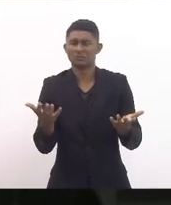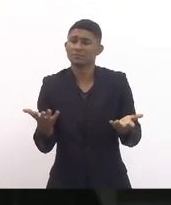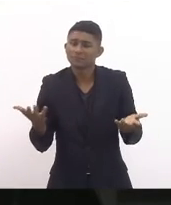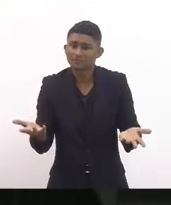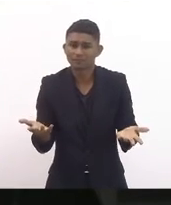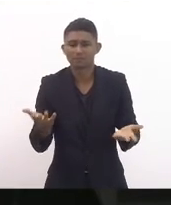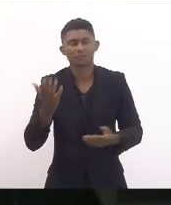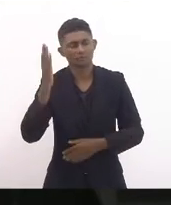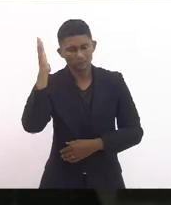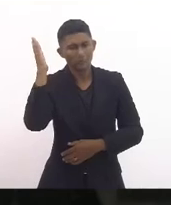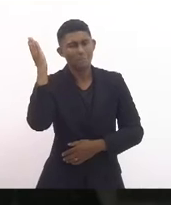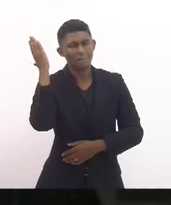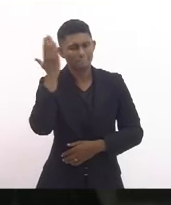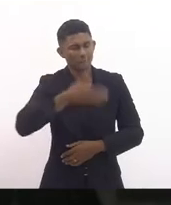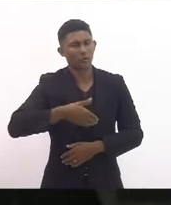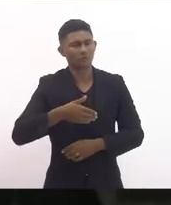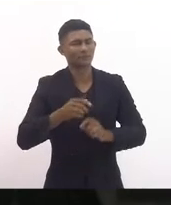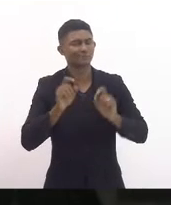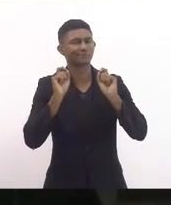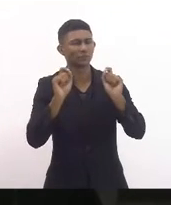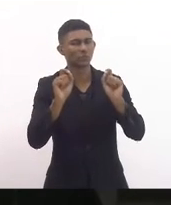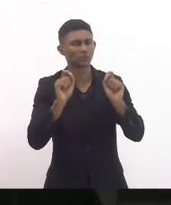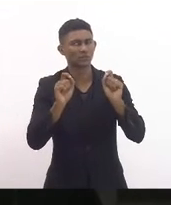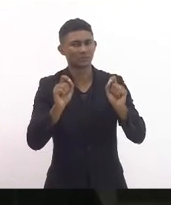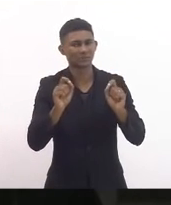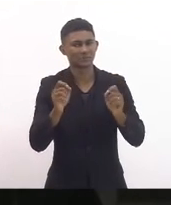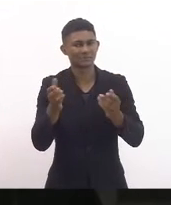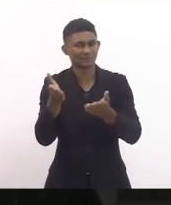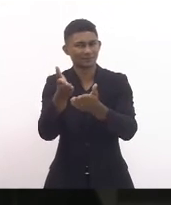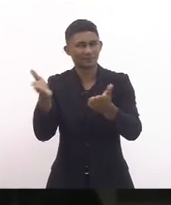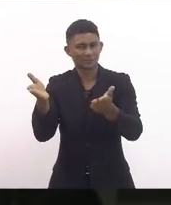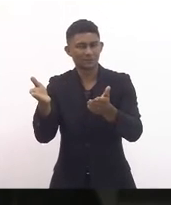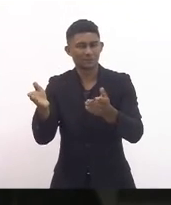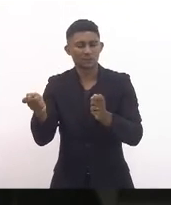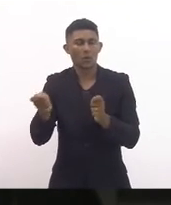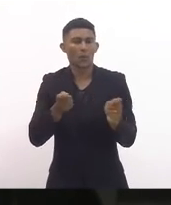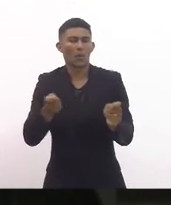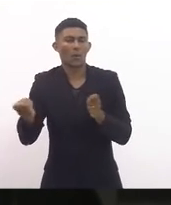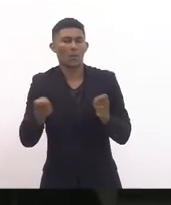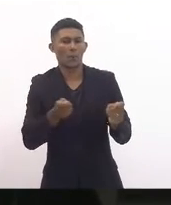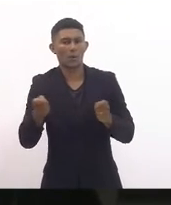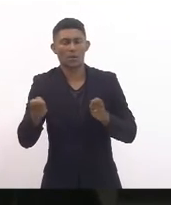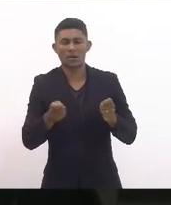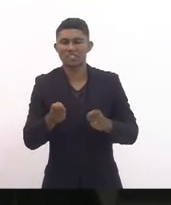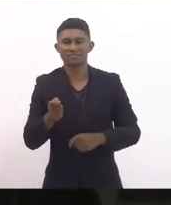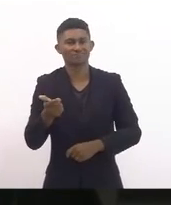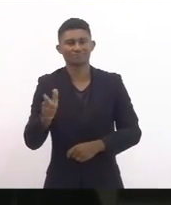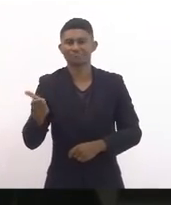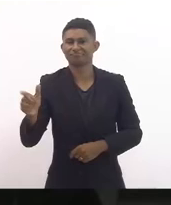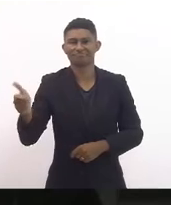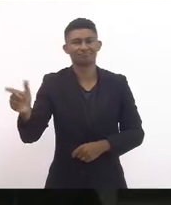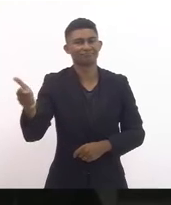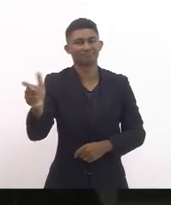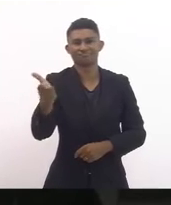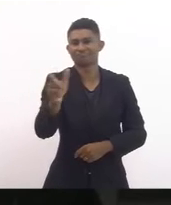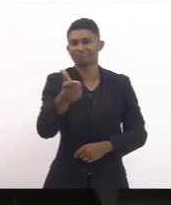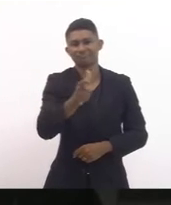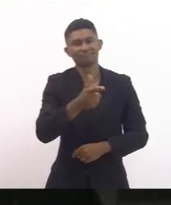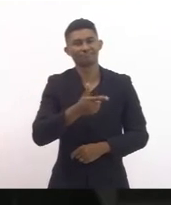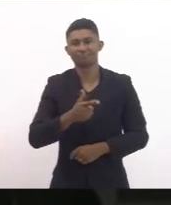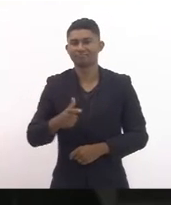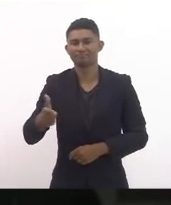mostra claramente que não há nenhum controle sobre os incentivos fiscais do ponto de vista das perdas